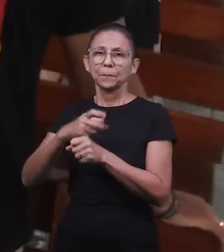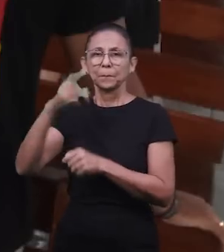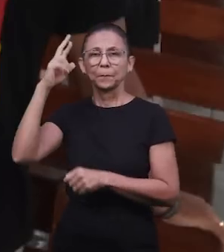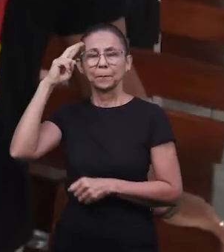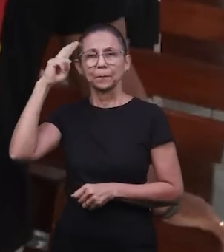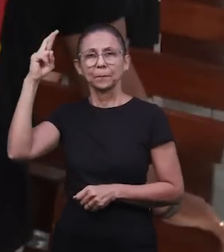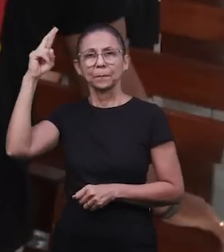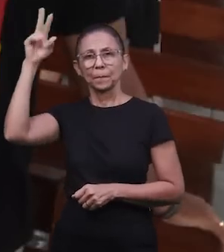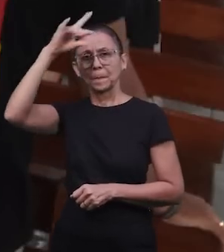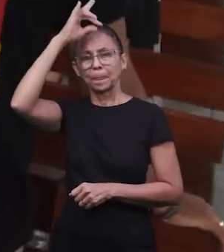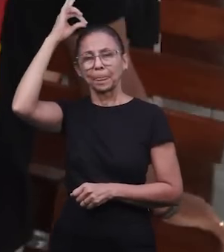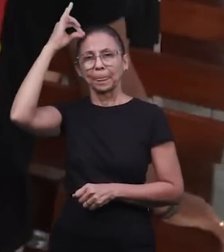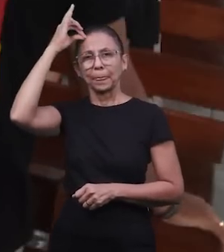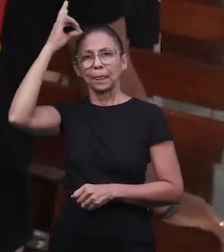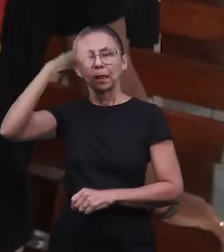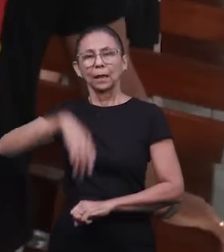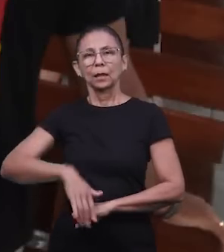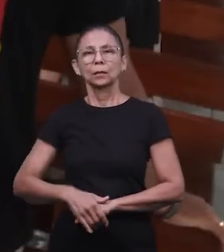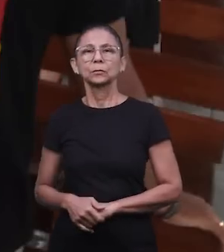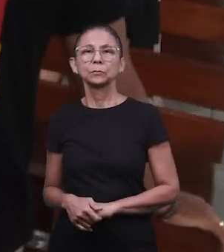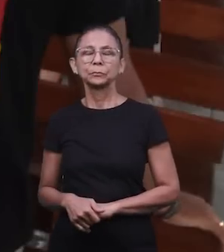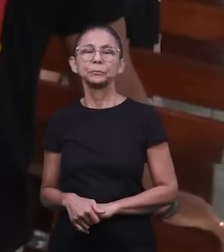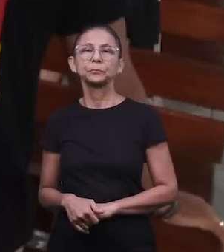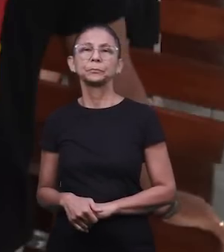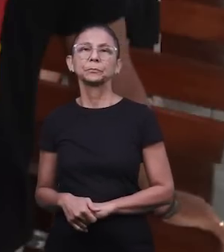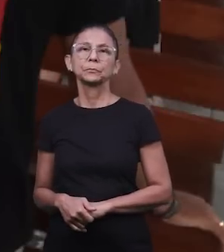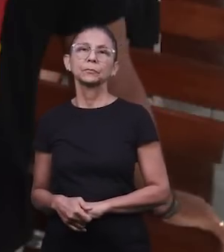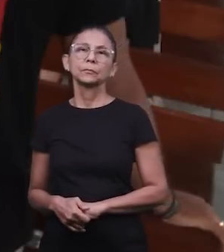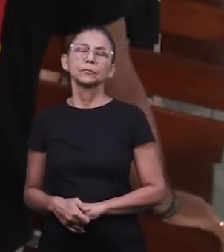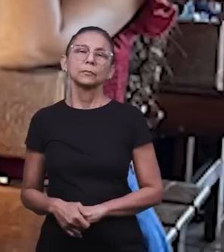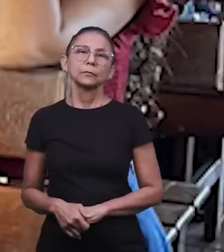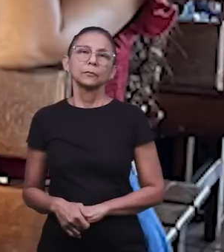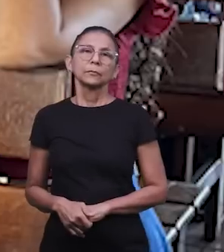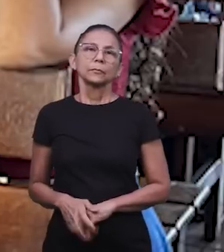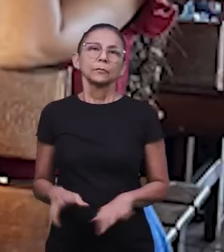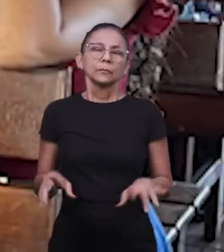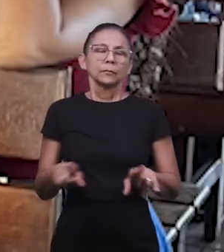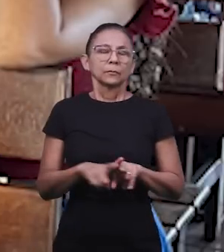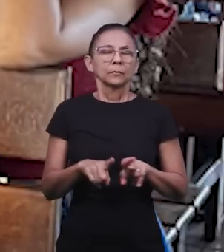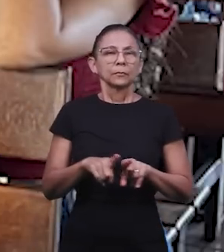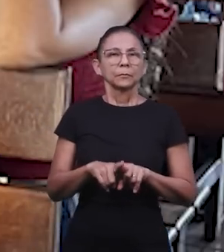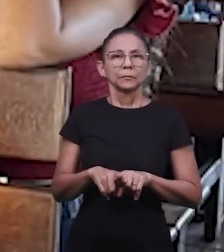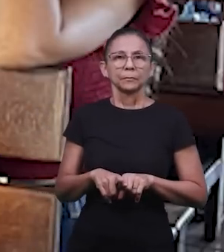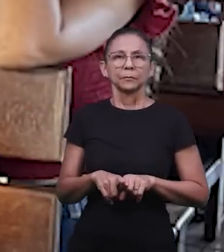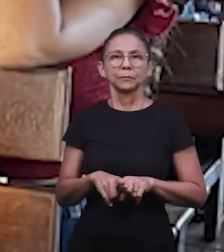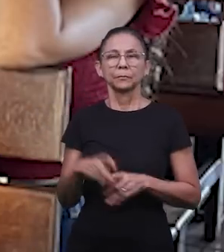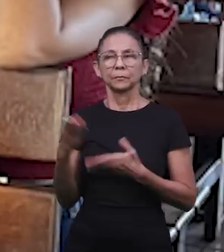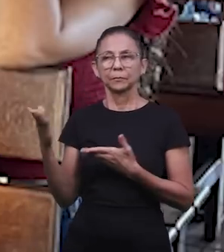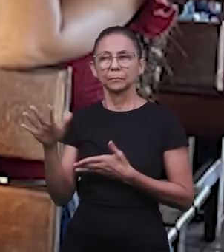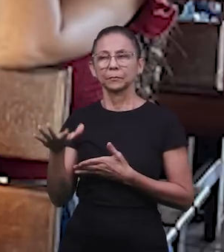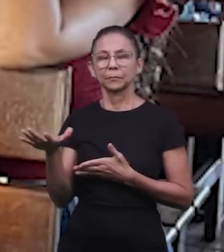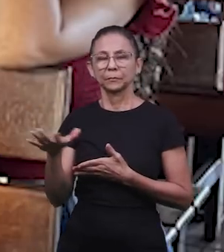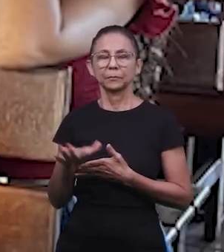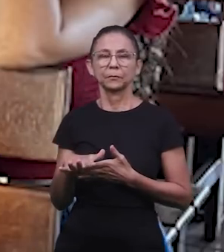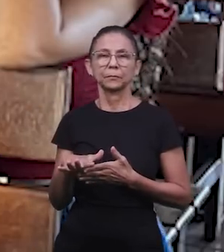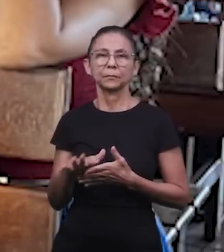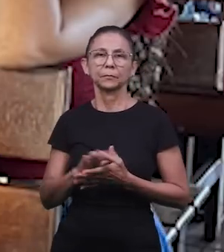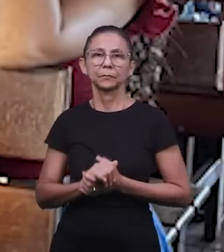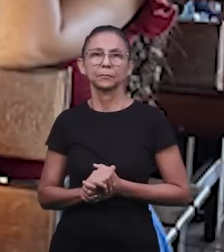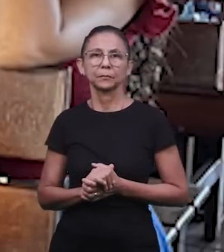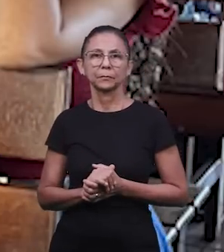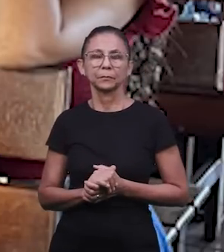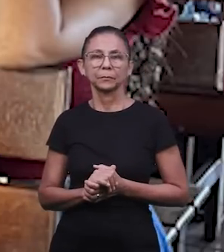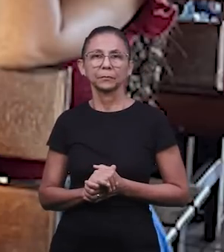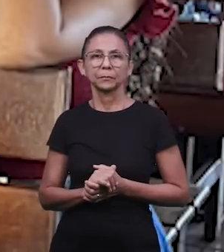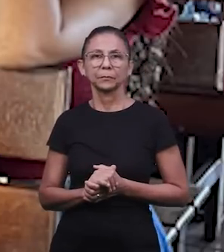Fortaleza também ocorreu um encontro de jovens do trabalho Evangelho Sem Fronteiras. Os grupos foram organizados em polos e cada um